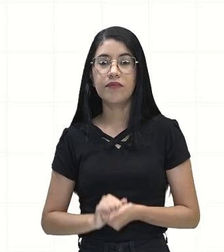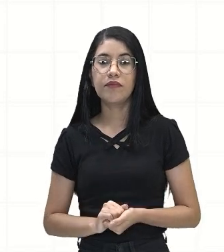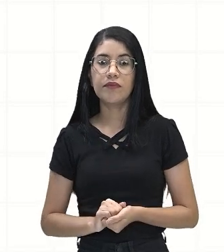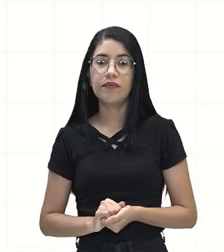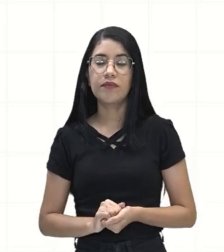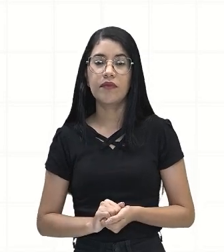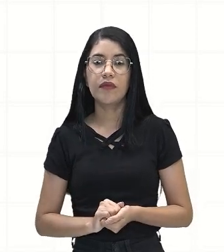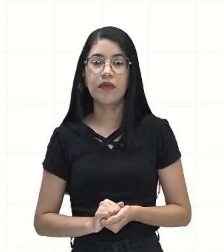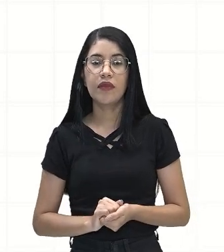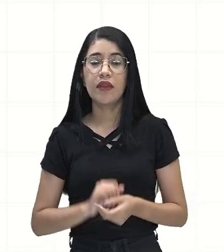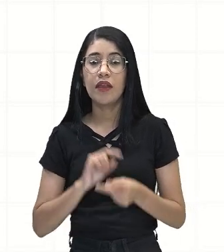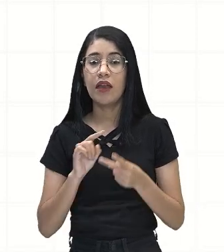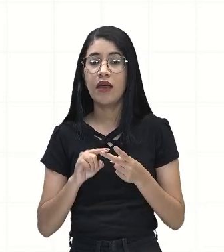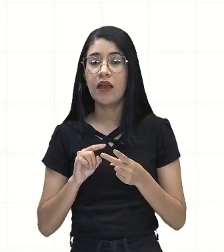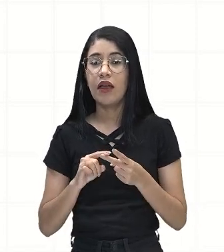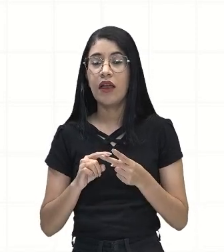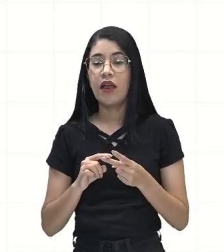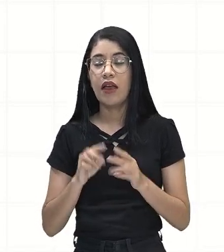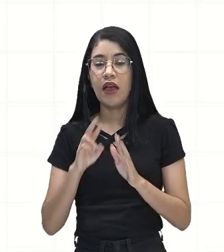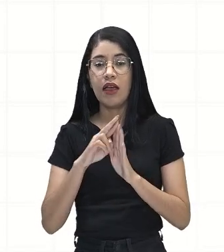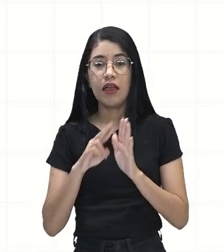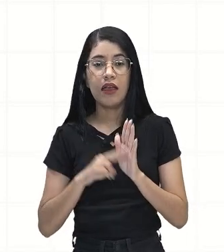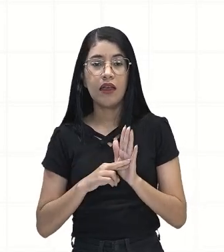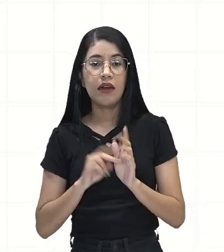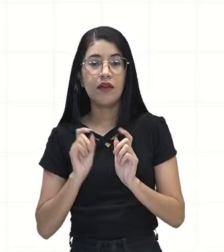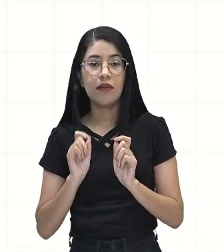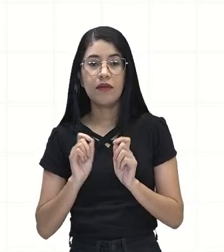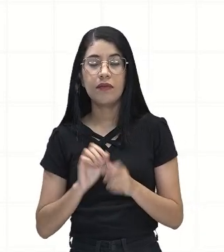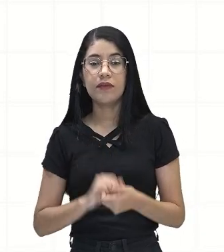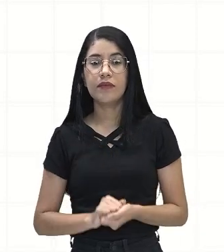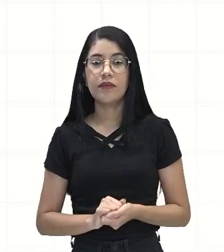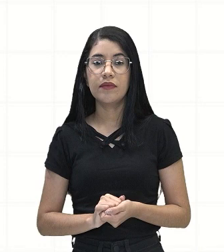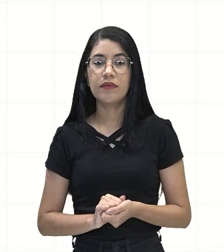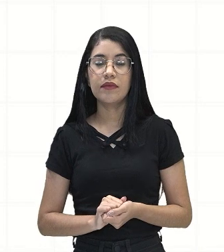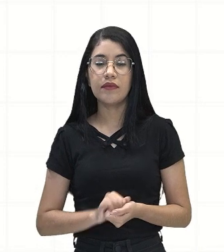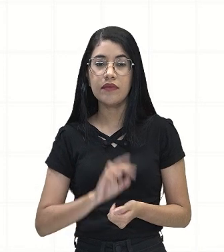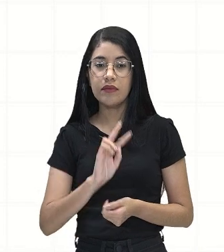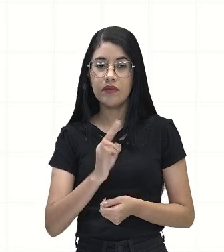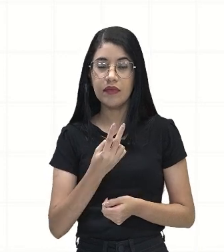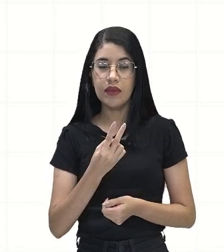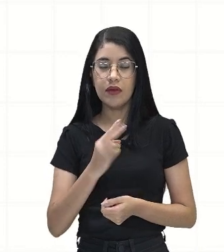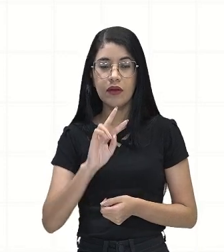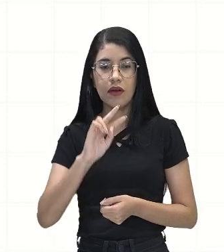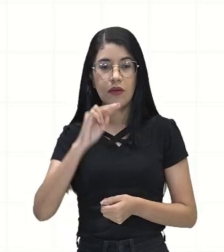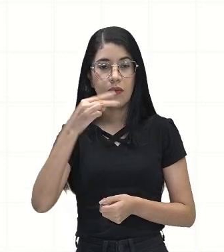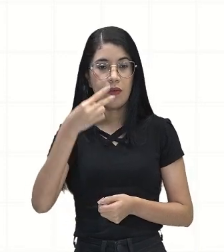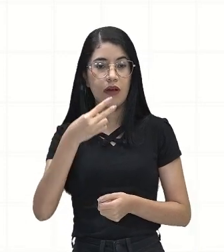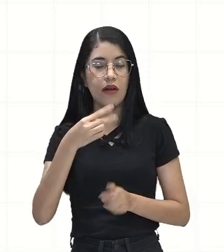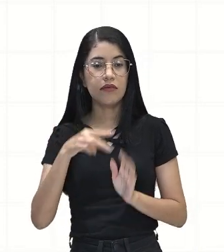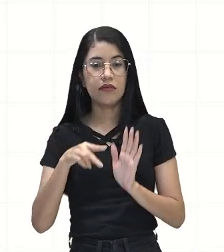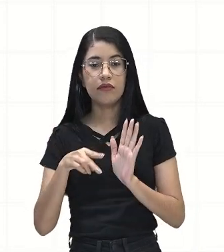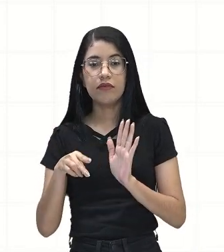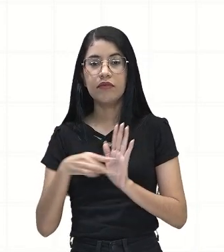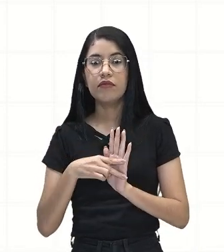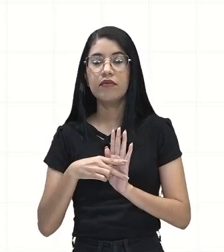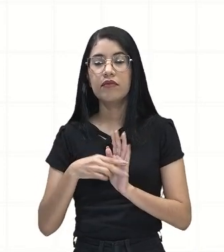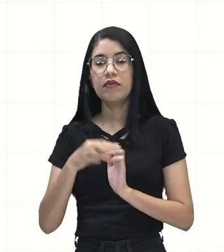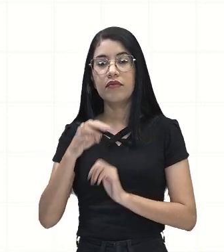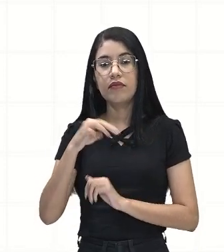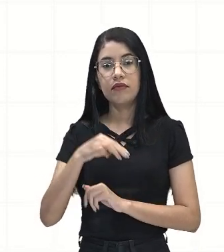Beleza? A segunda relação diz o seguinte, que a altura ao quadrado é igual ao produto